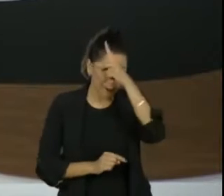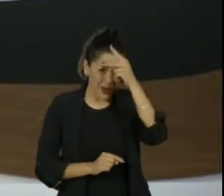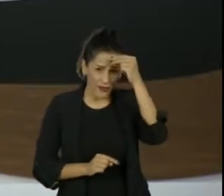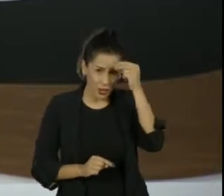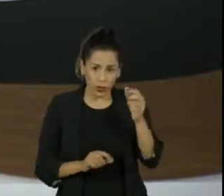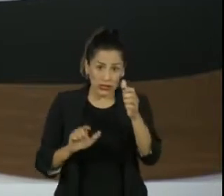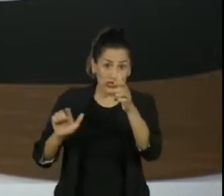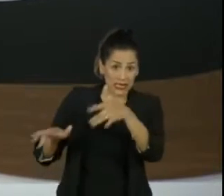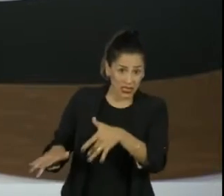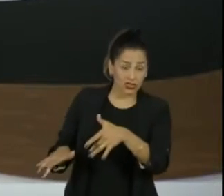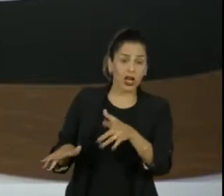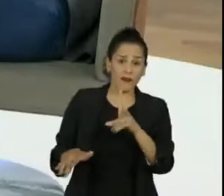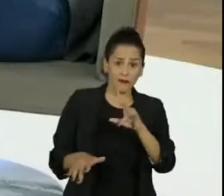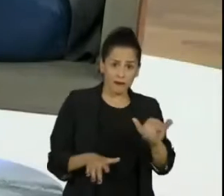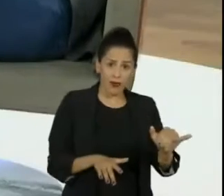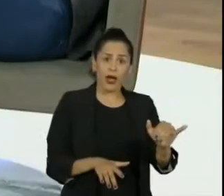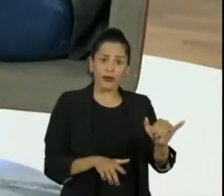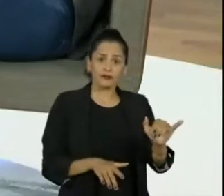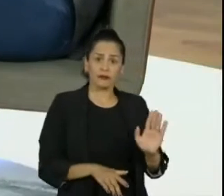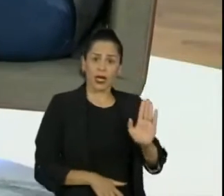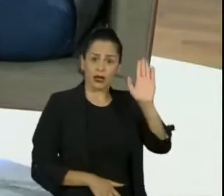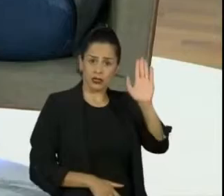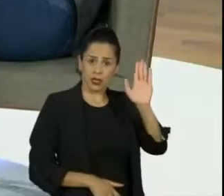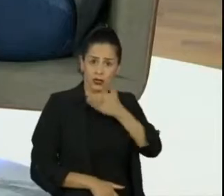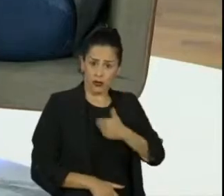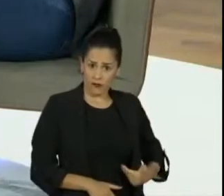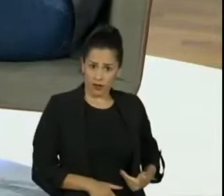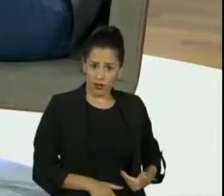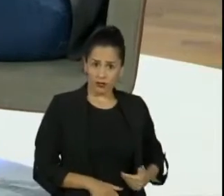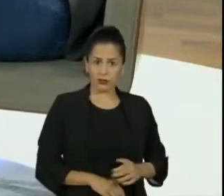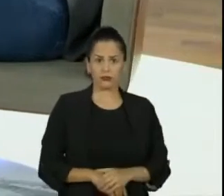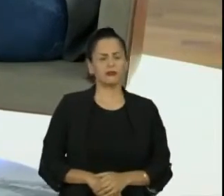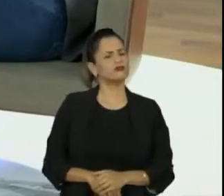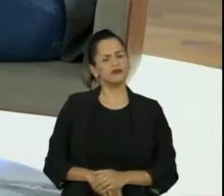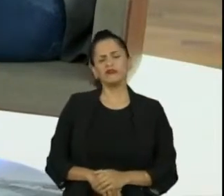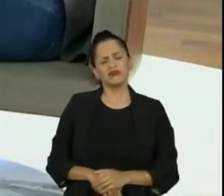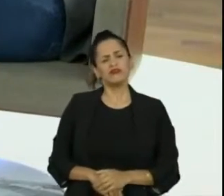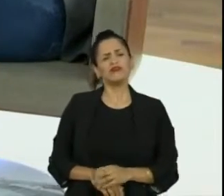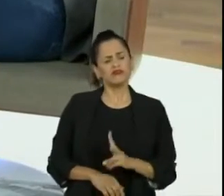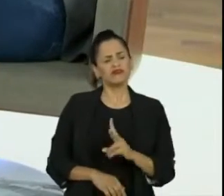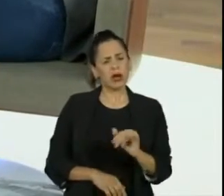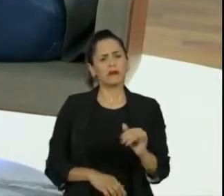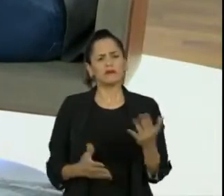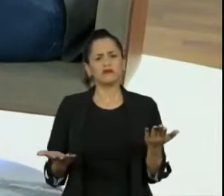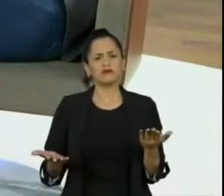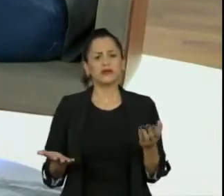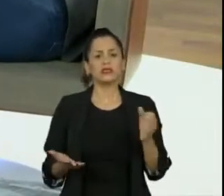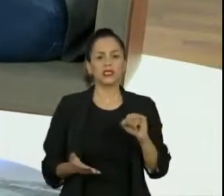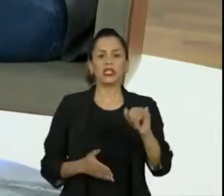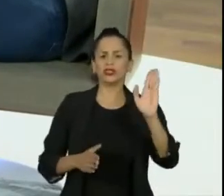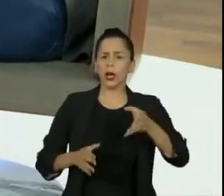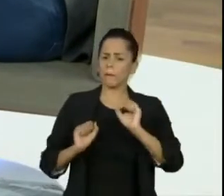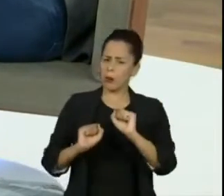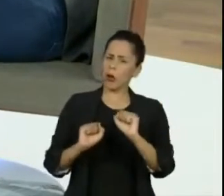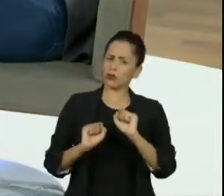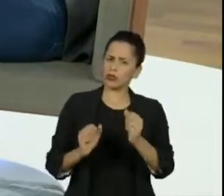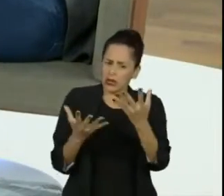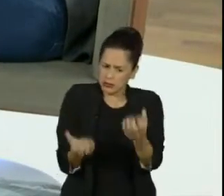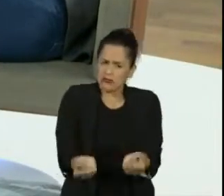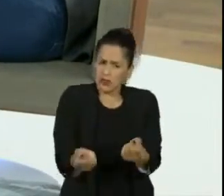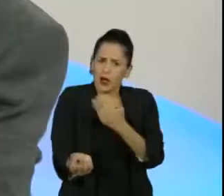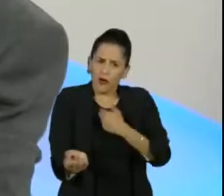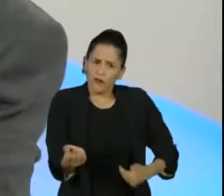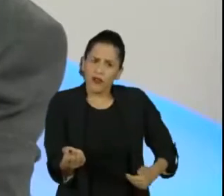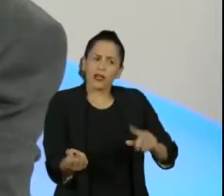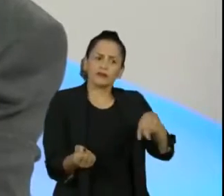disputar o governo? Não. Não é fora de cogitação porque eu respondi isso durante a campanha, né? Mas